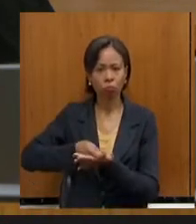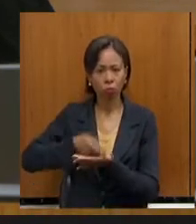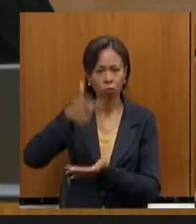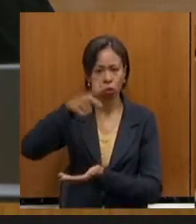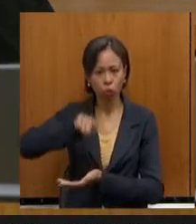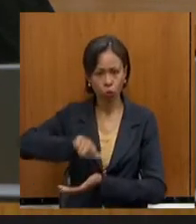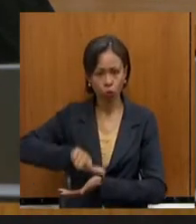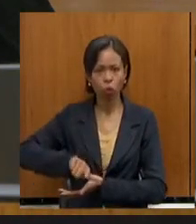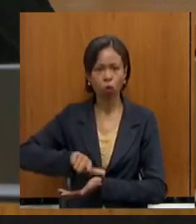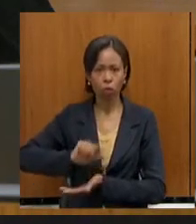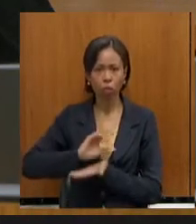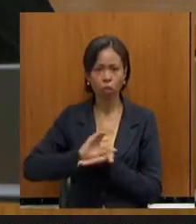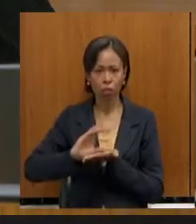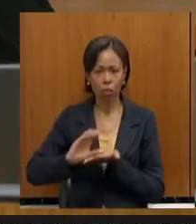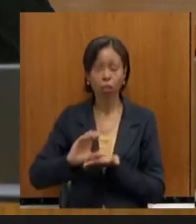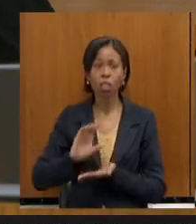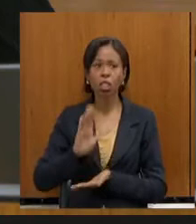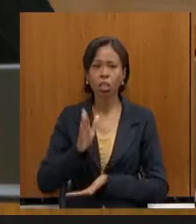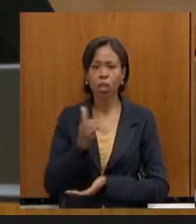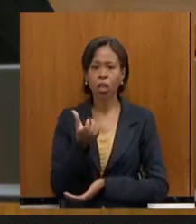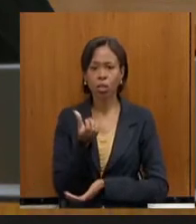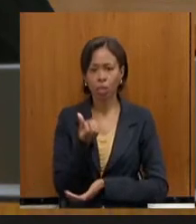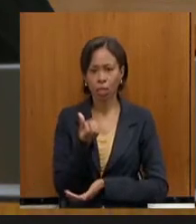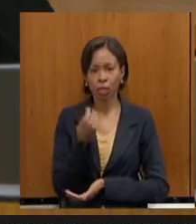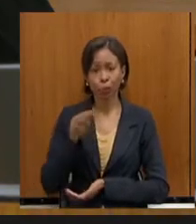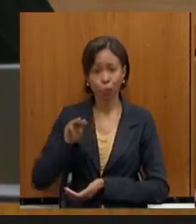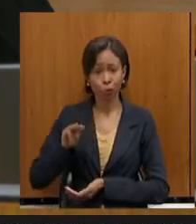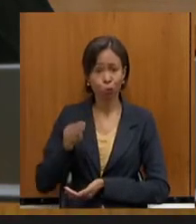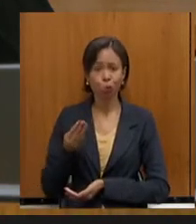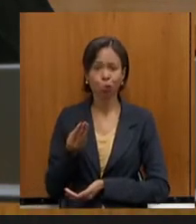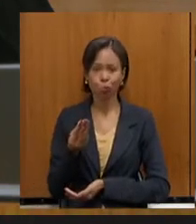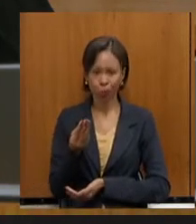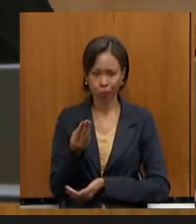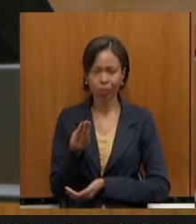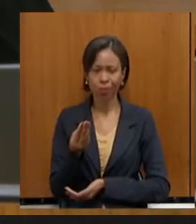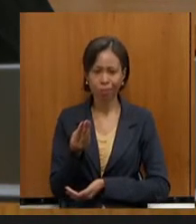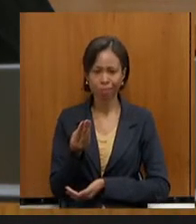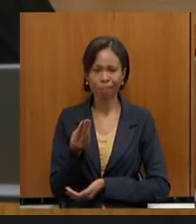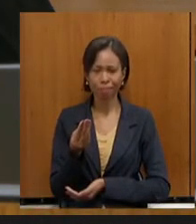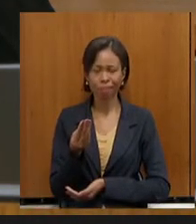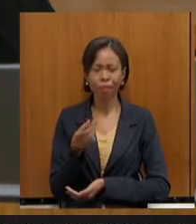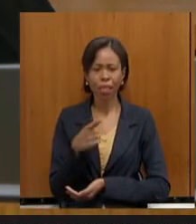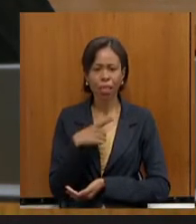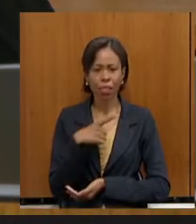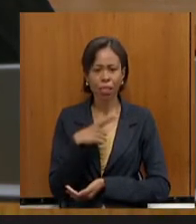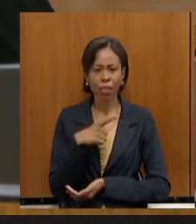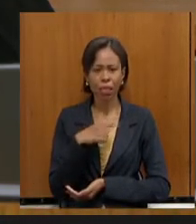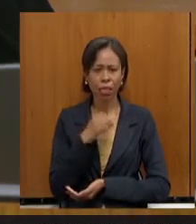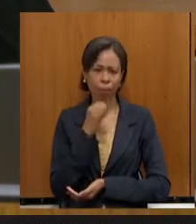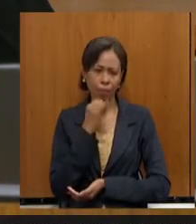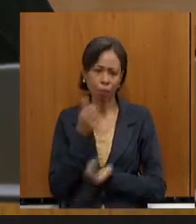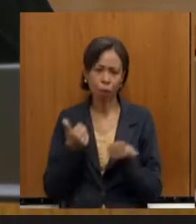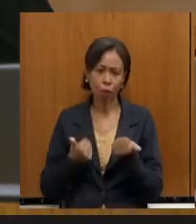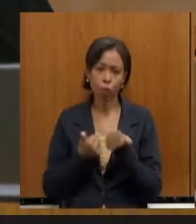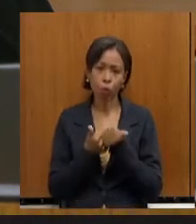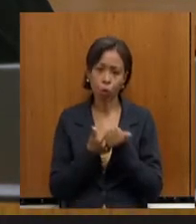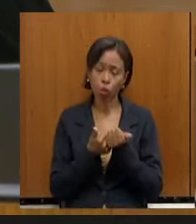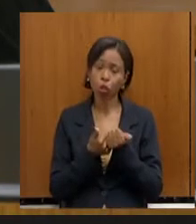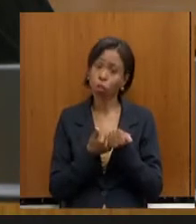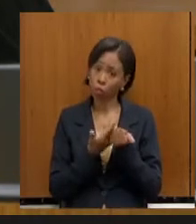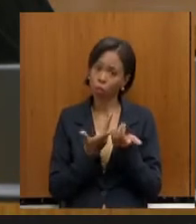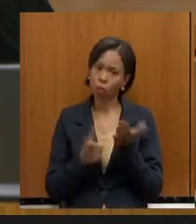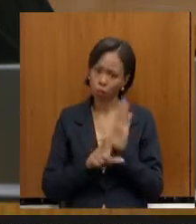pagamos Seis Milhões até uma parte E aí aqui de referência a né com apoio de emendas parlamentares